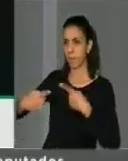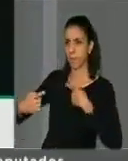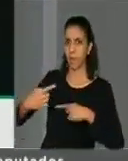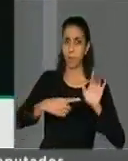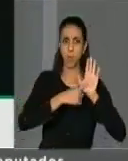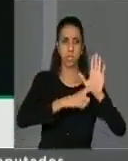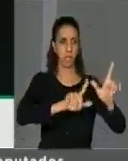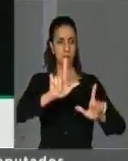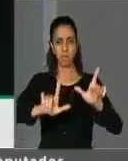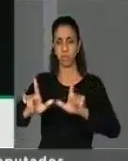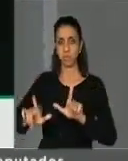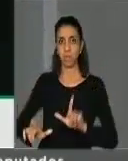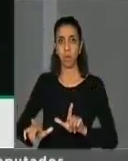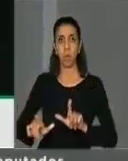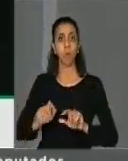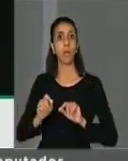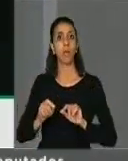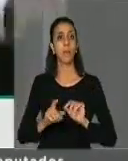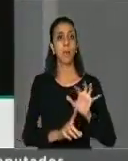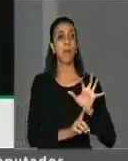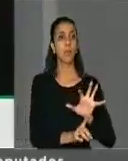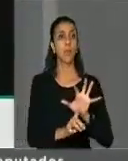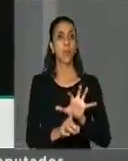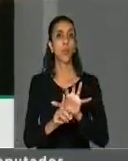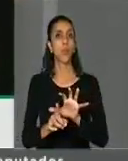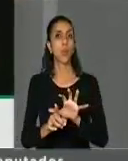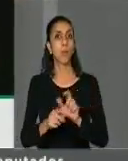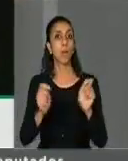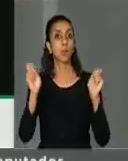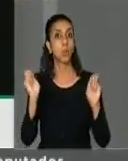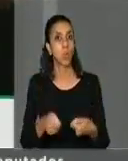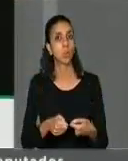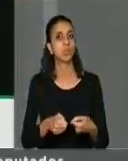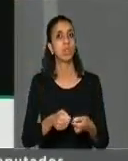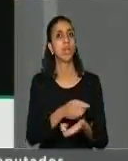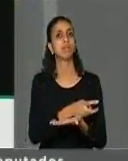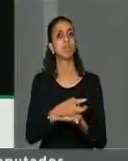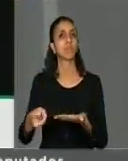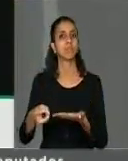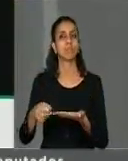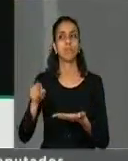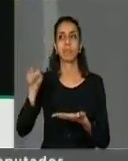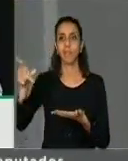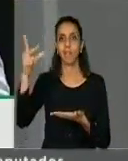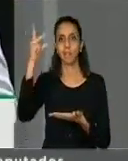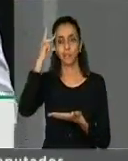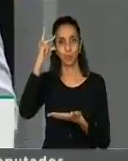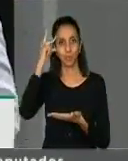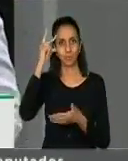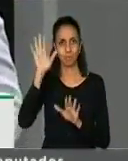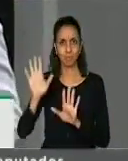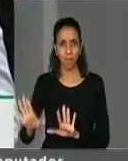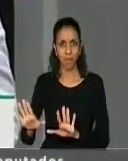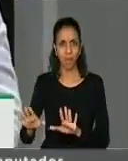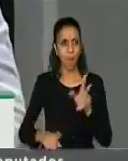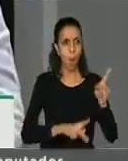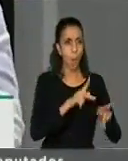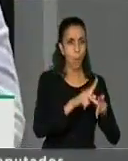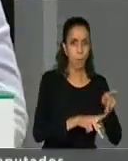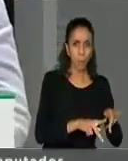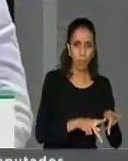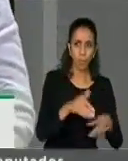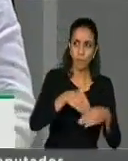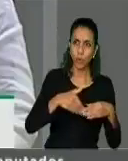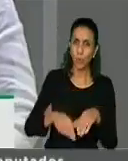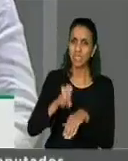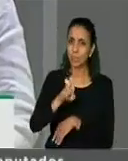para dar o impeachment à mulher que recebeu 54 milhões